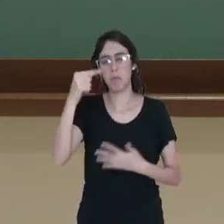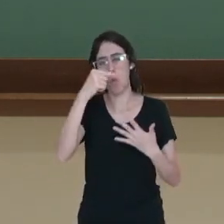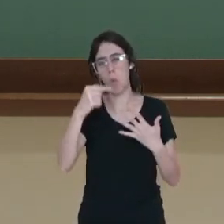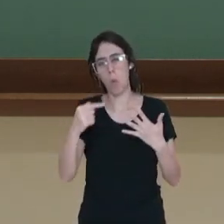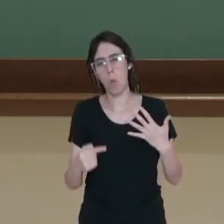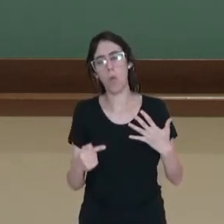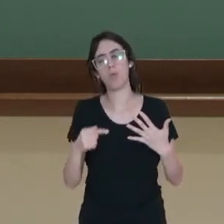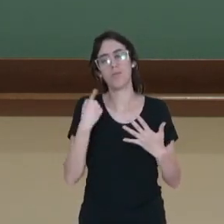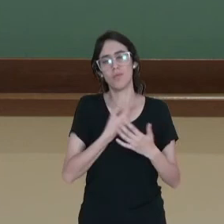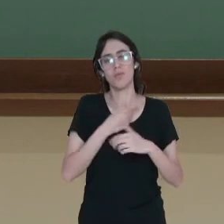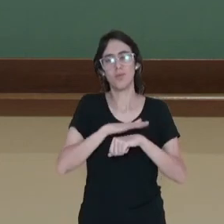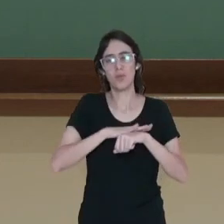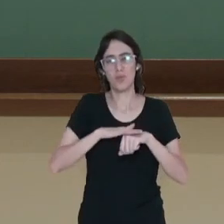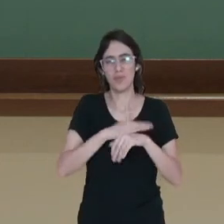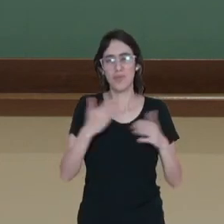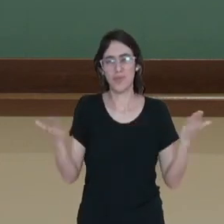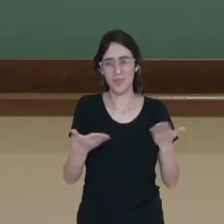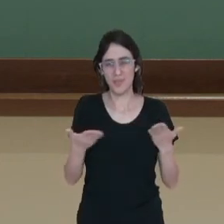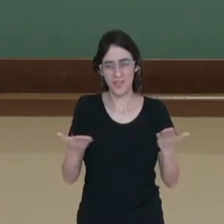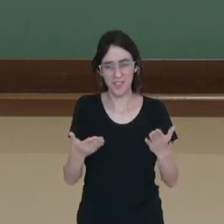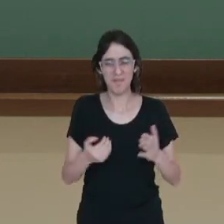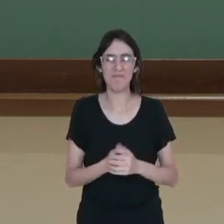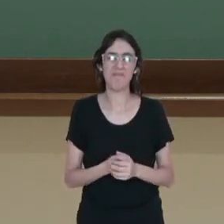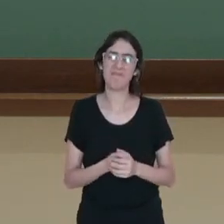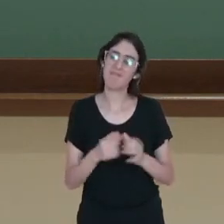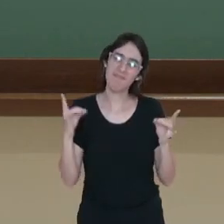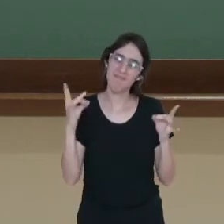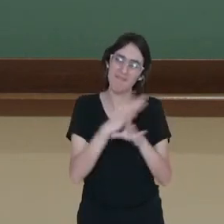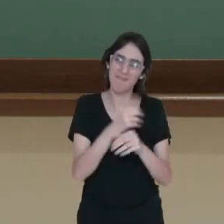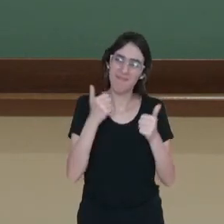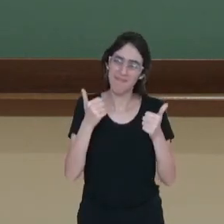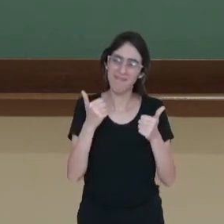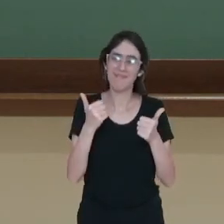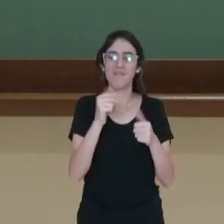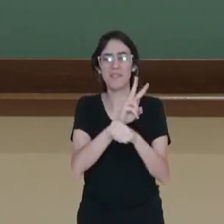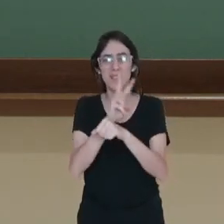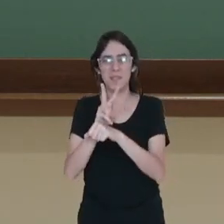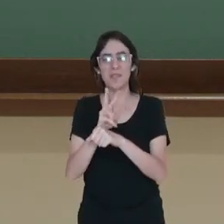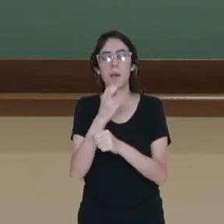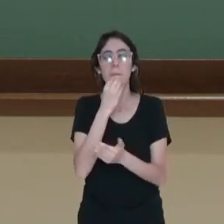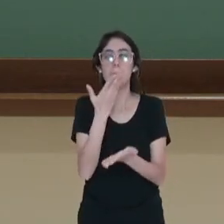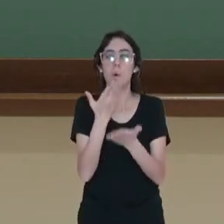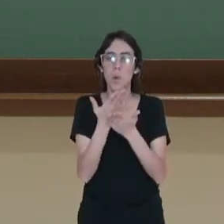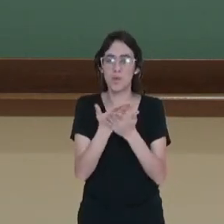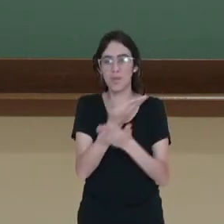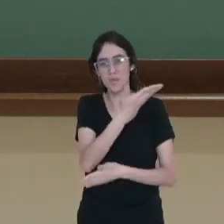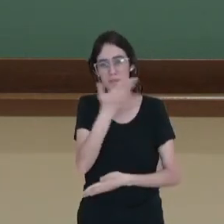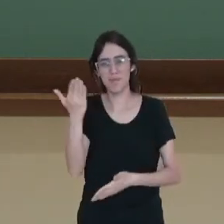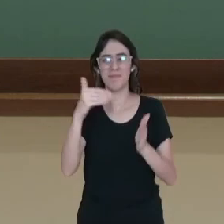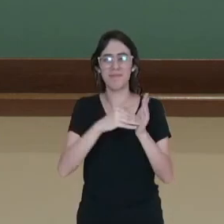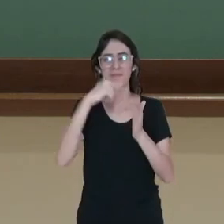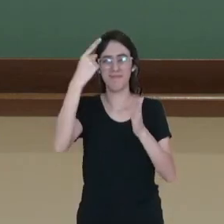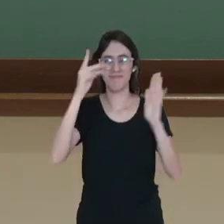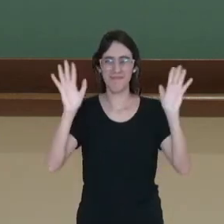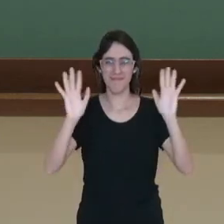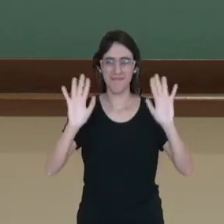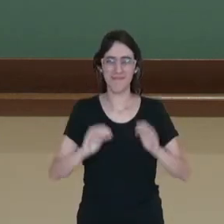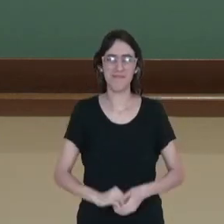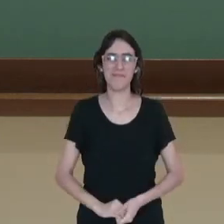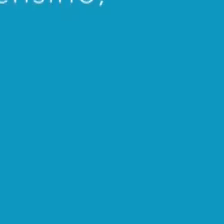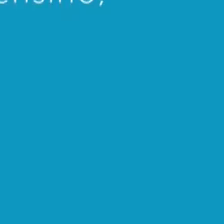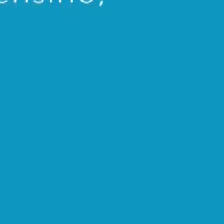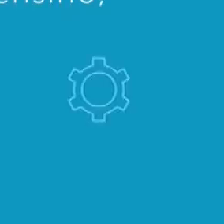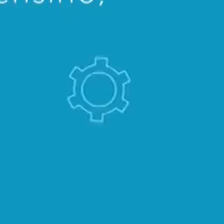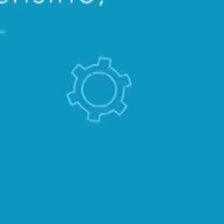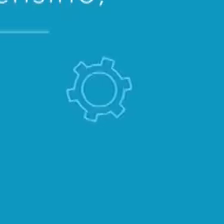nós conversamos nessa aula de hoje. É isso, nós ficamos por aqui. Bons estudos para você. Tchau, povo!